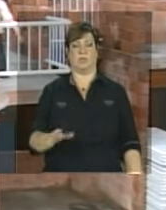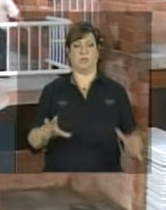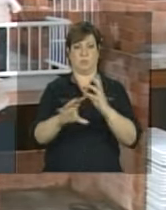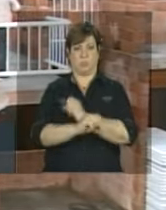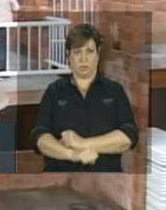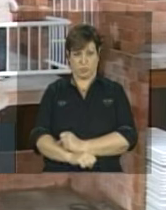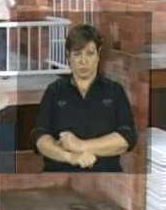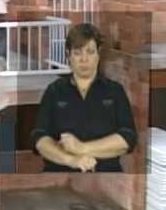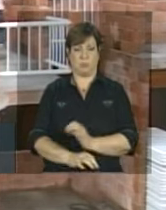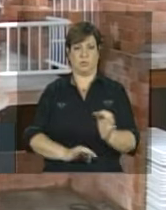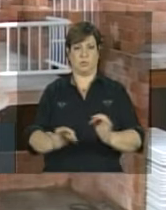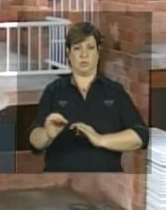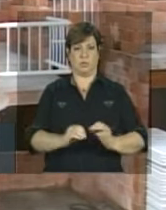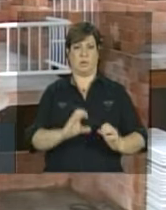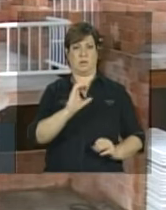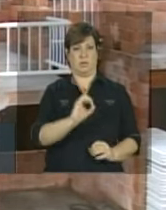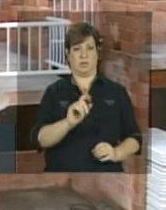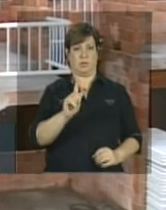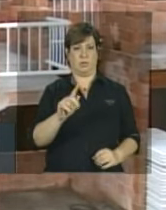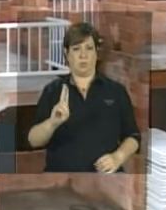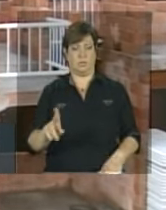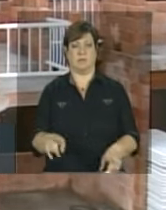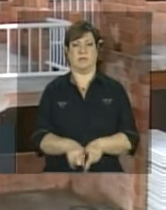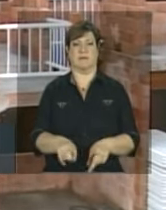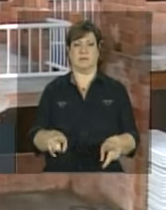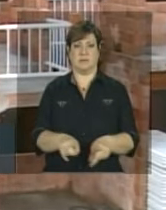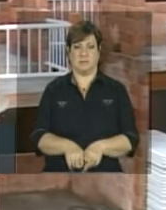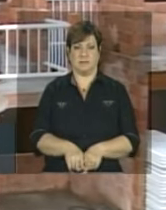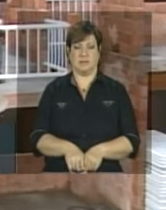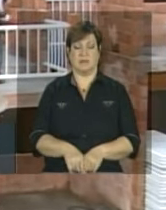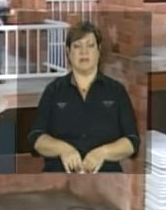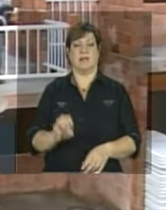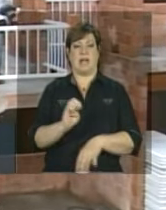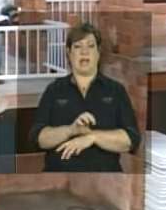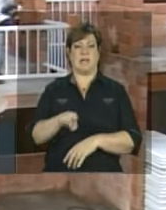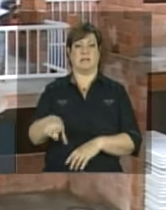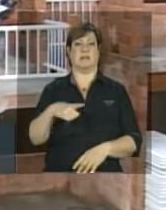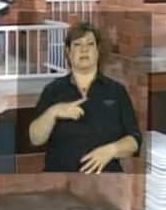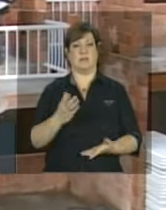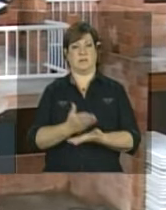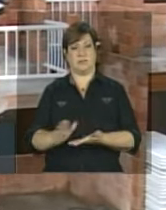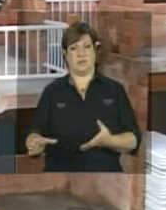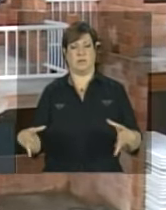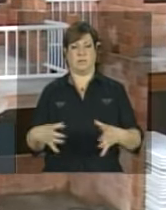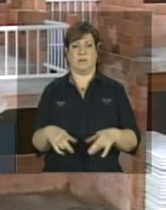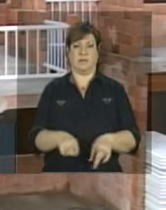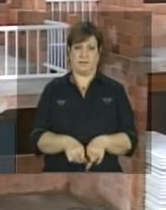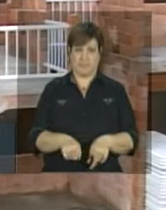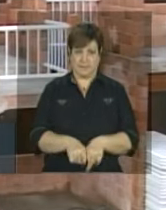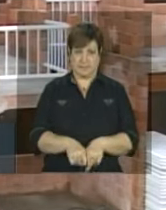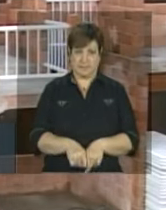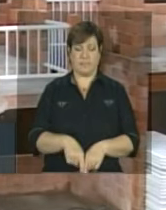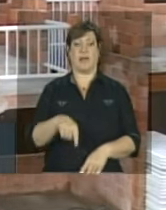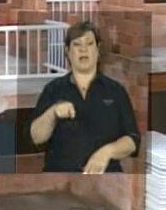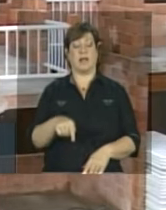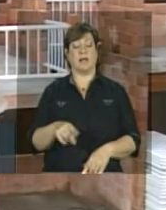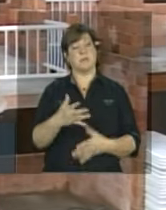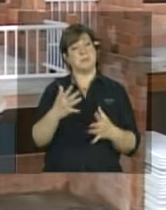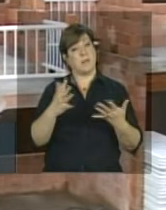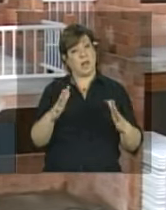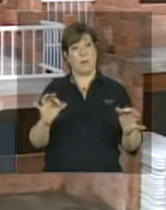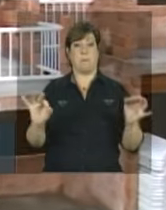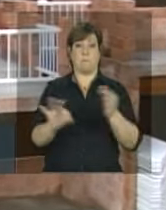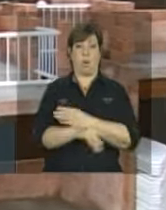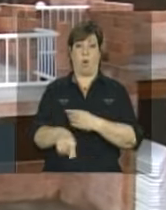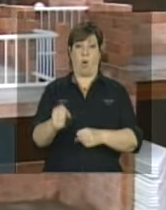União e 22 milhões em contrapartida estadual. A previsão da conclusão das